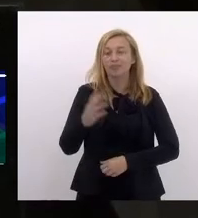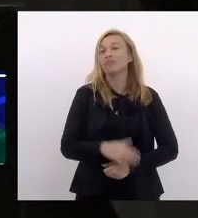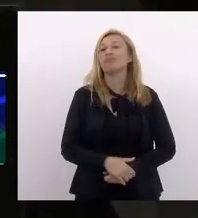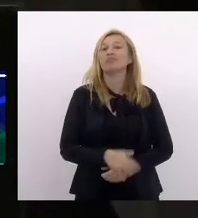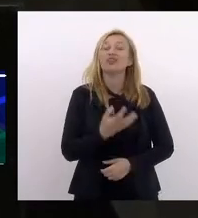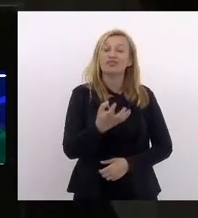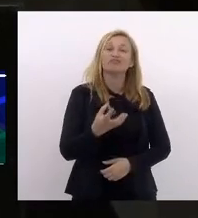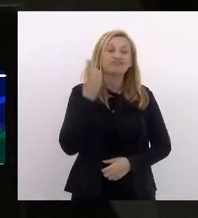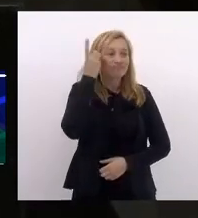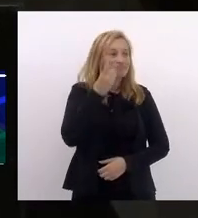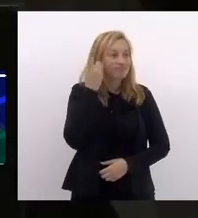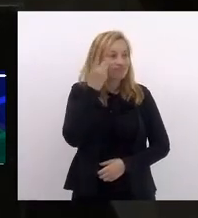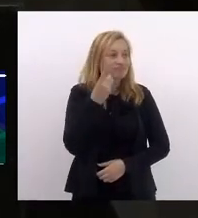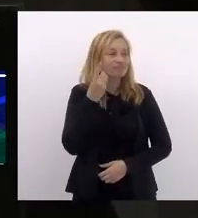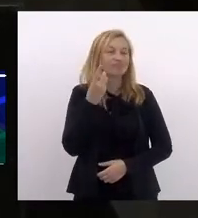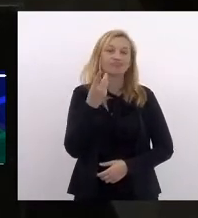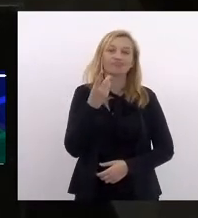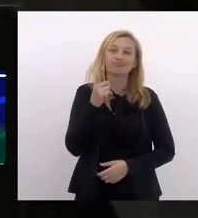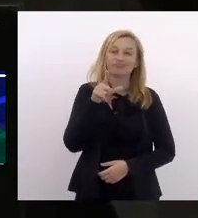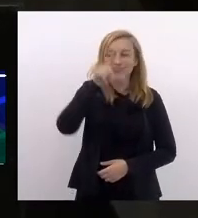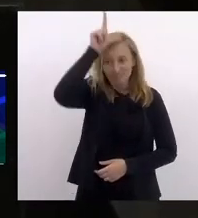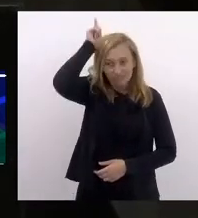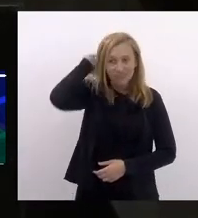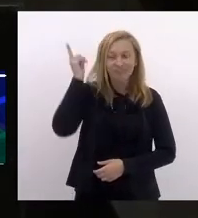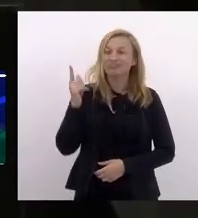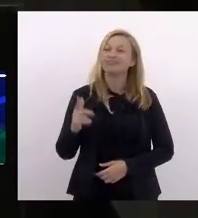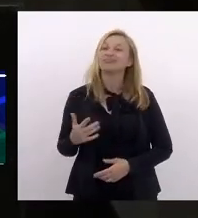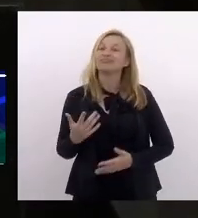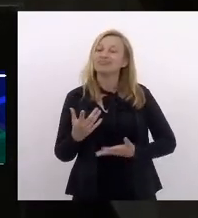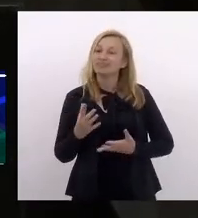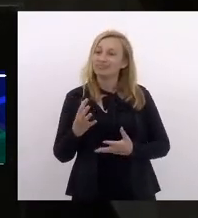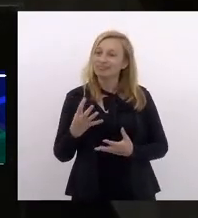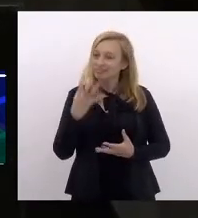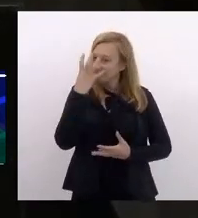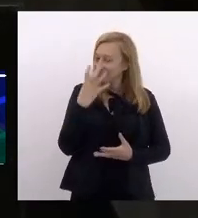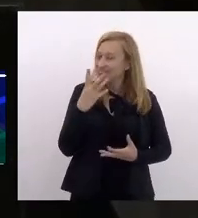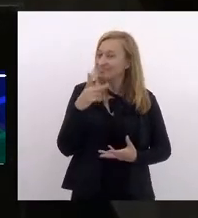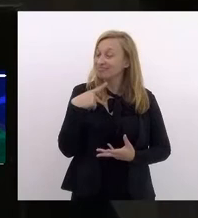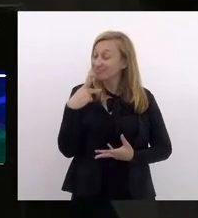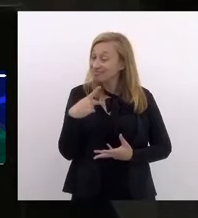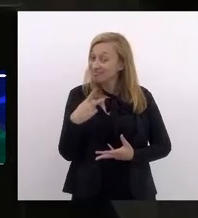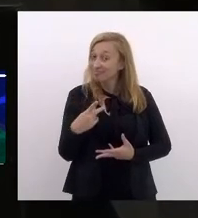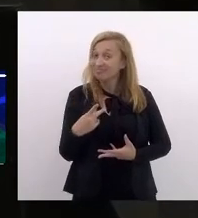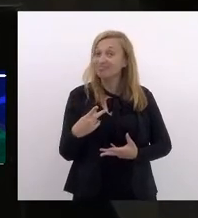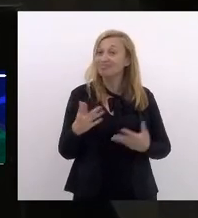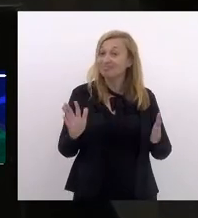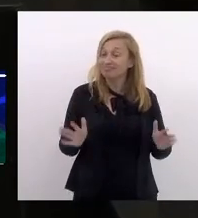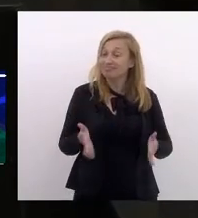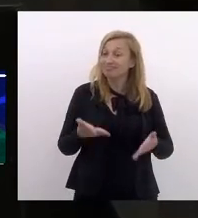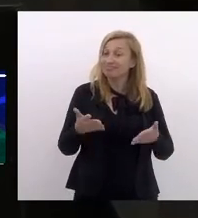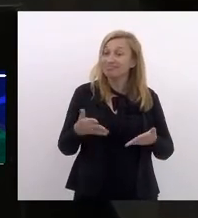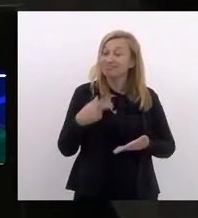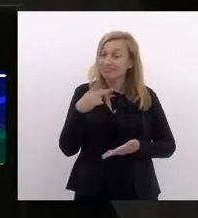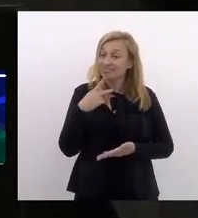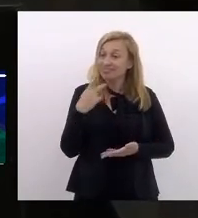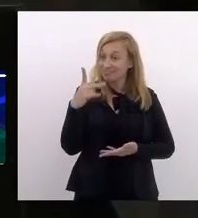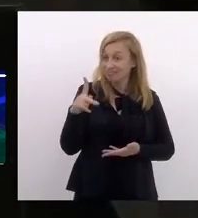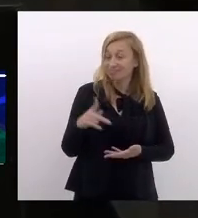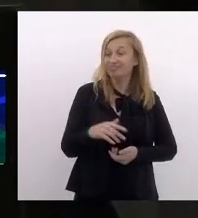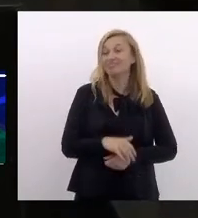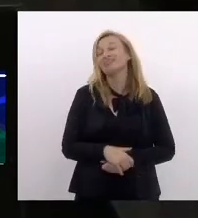queria, deputado Luiz Paulo, com muita brevidade, me associar a essa manifestação de Vossa